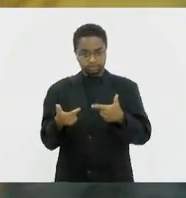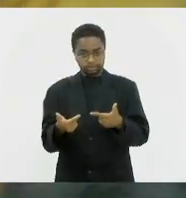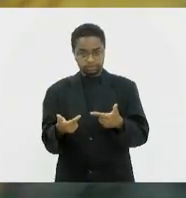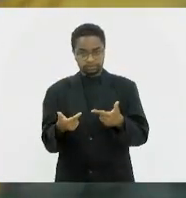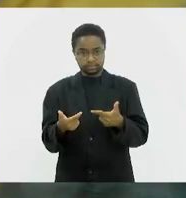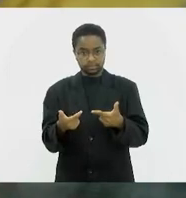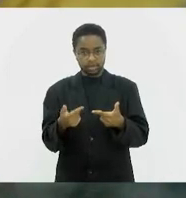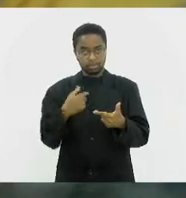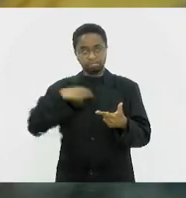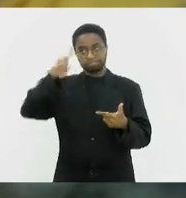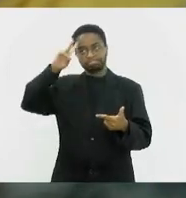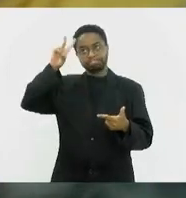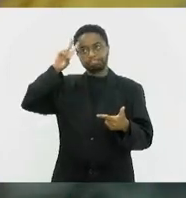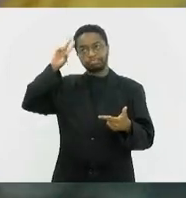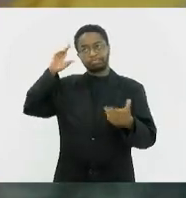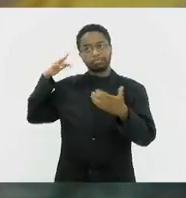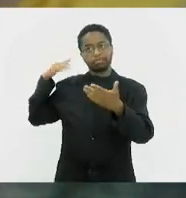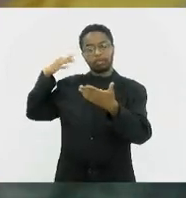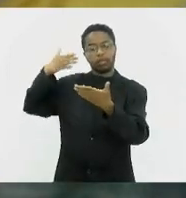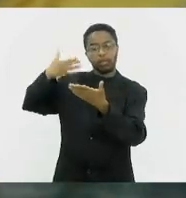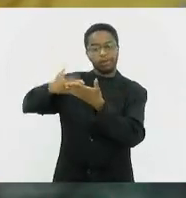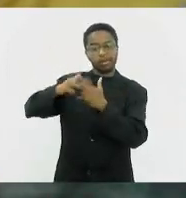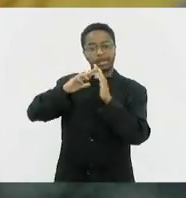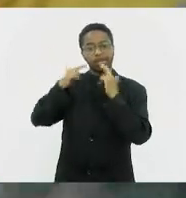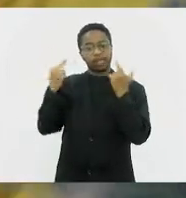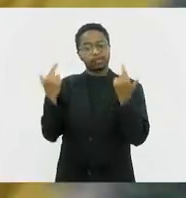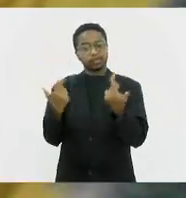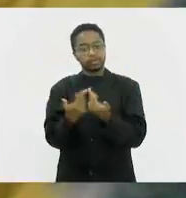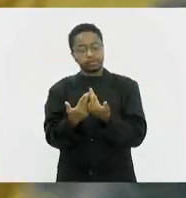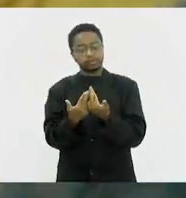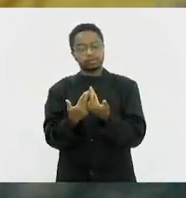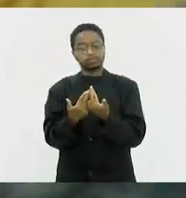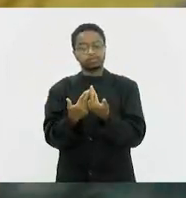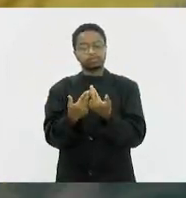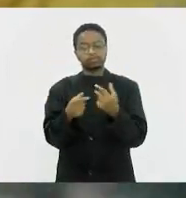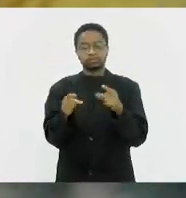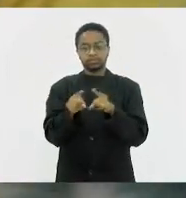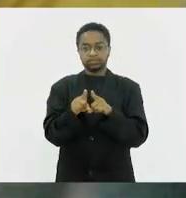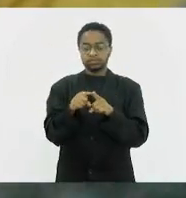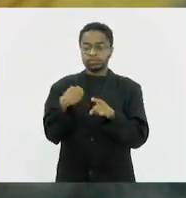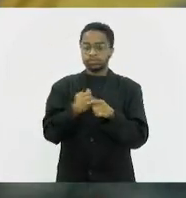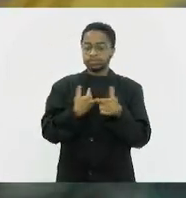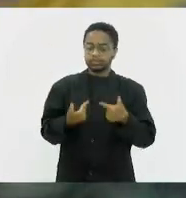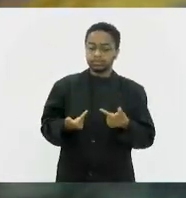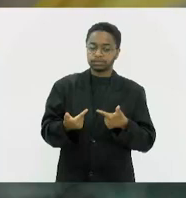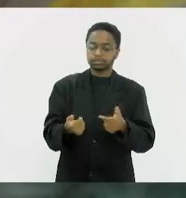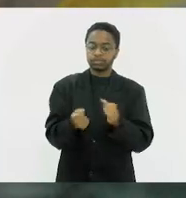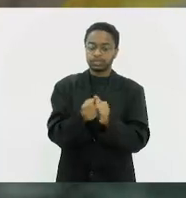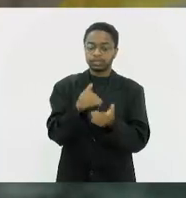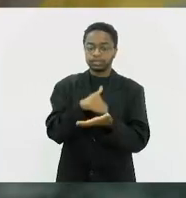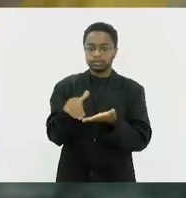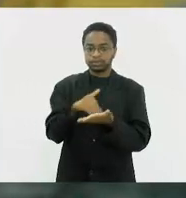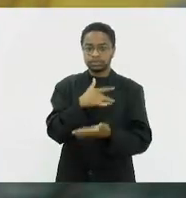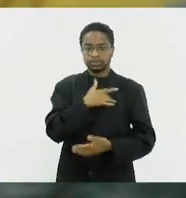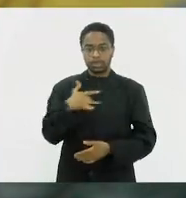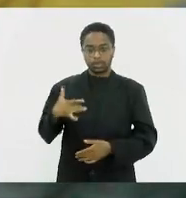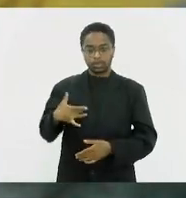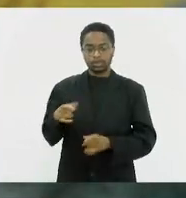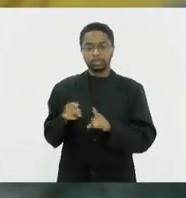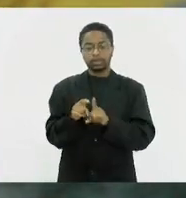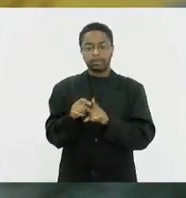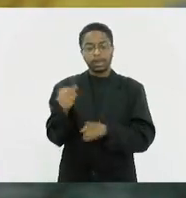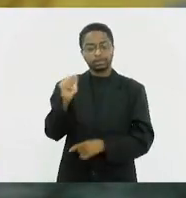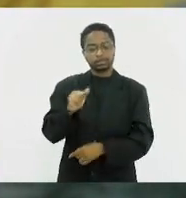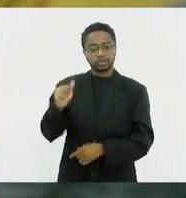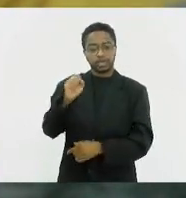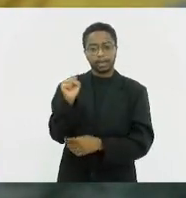passava na minha mente. Aquelas reuniões nossas que a gente fazia na Secretaria de Saúde, na Associação de Aposentados,